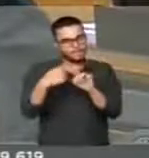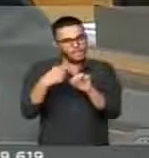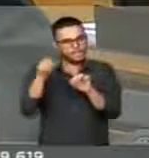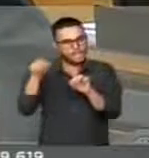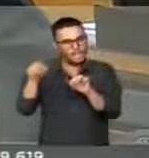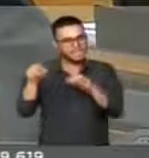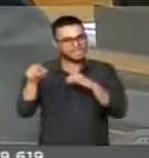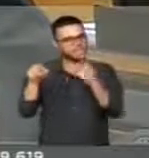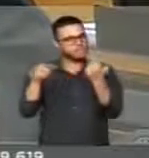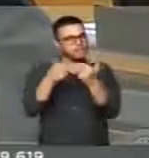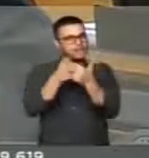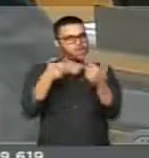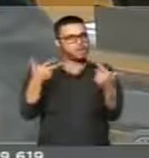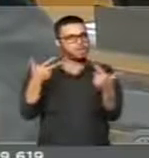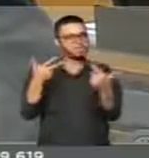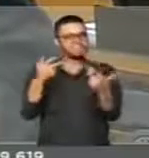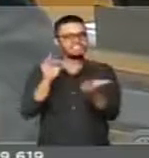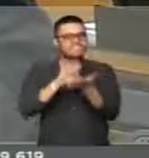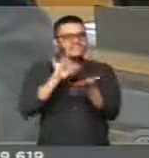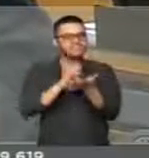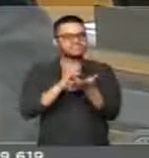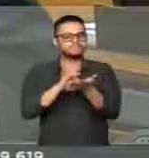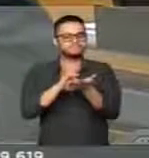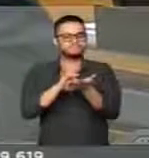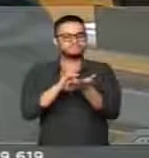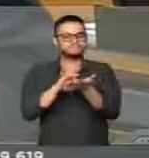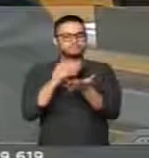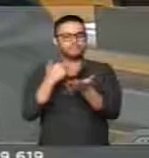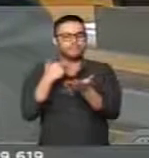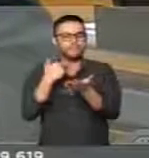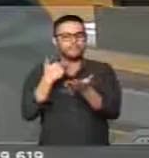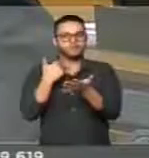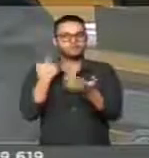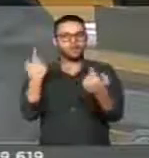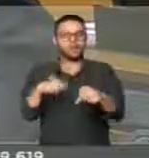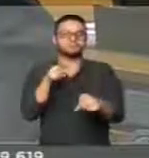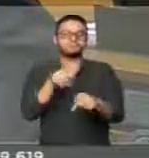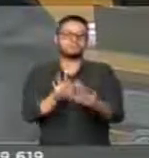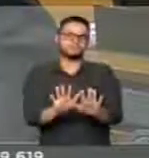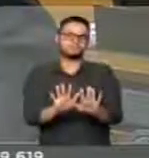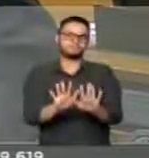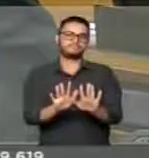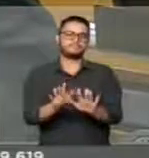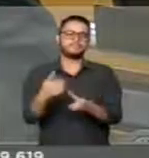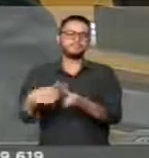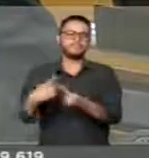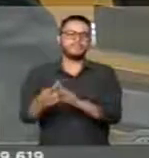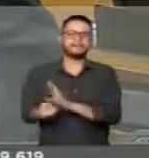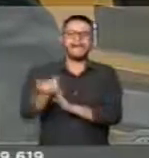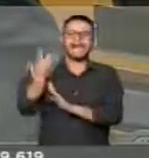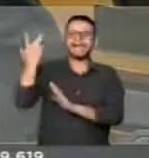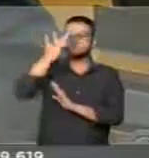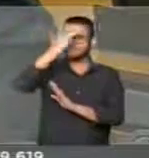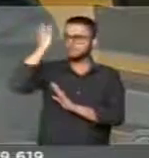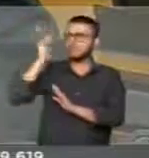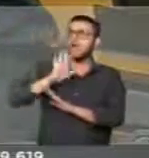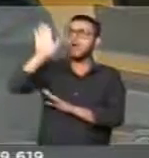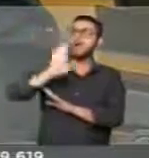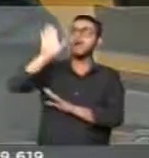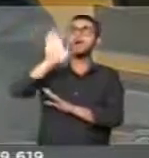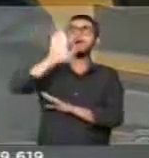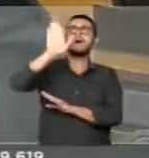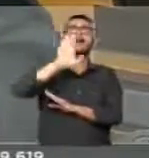enfrentada. E eu acho que esse processo ficou muito claro. As inúmeras questões de ordens levantadas, a